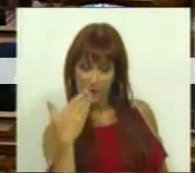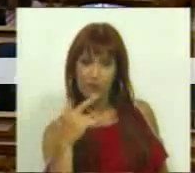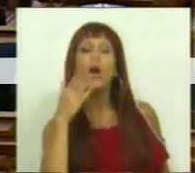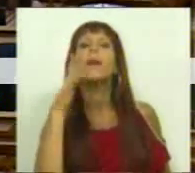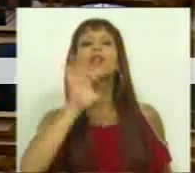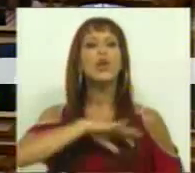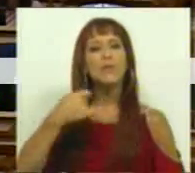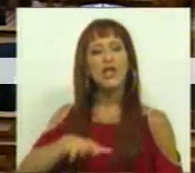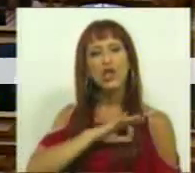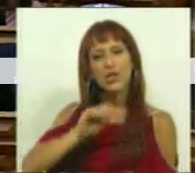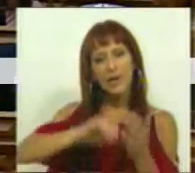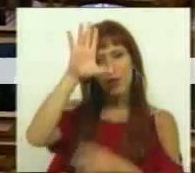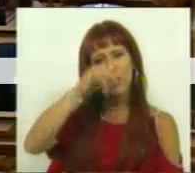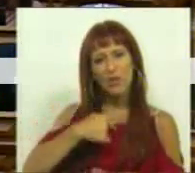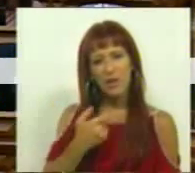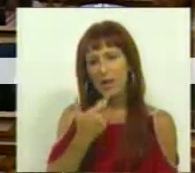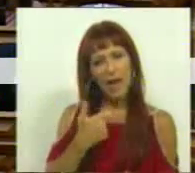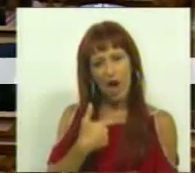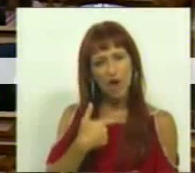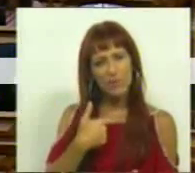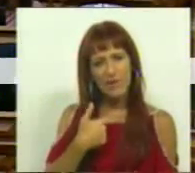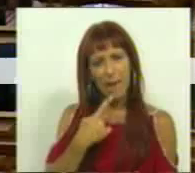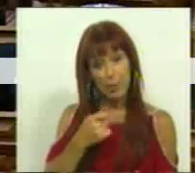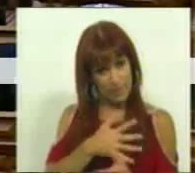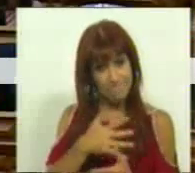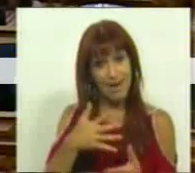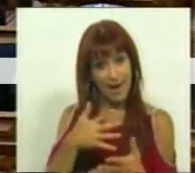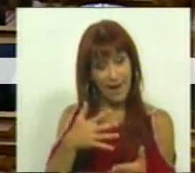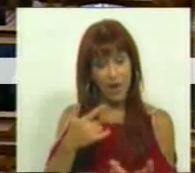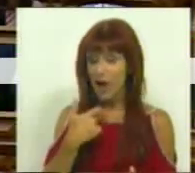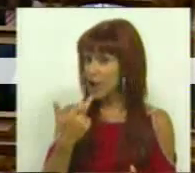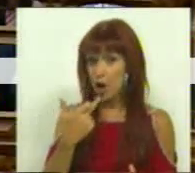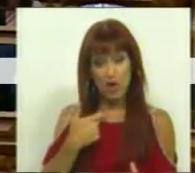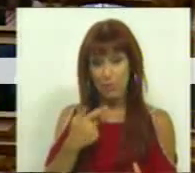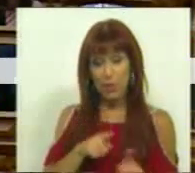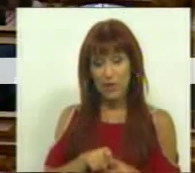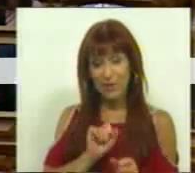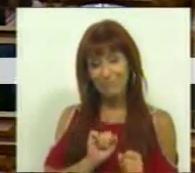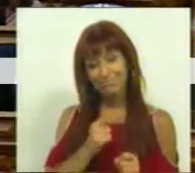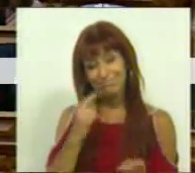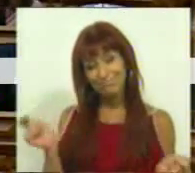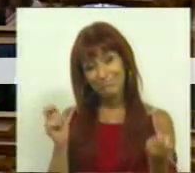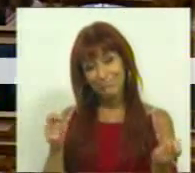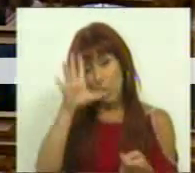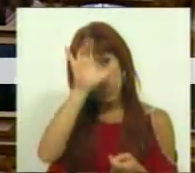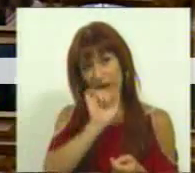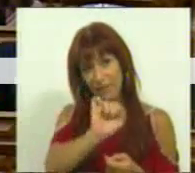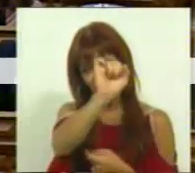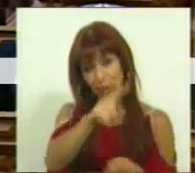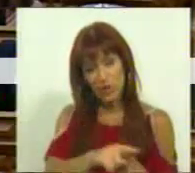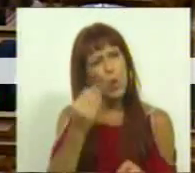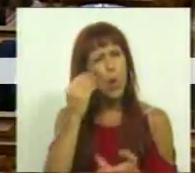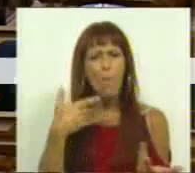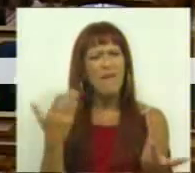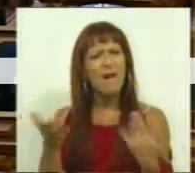Muito obrigada, Sr. Presidente. Sr. Secretário de Estado, não responde à questão maior e não responde ao anúncio do seu Governo como